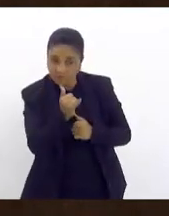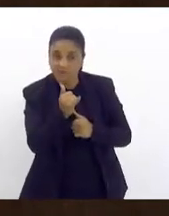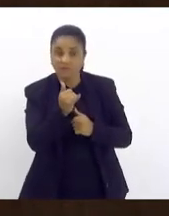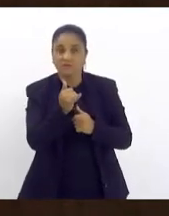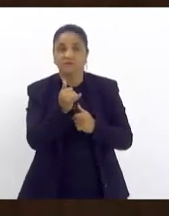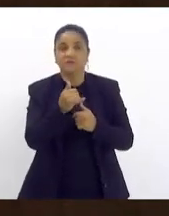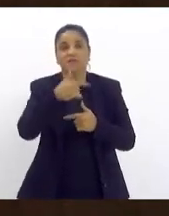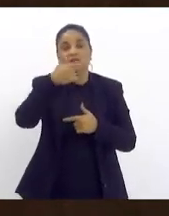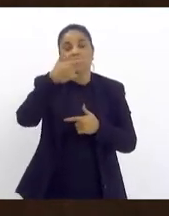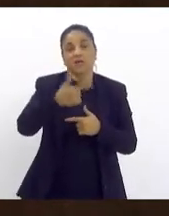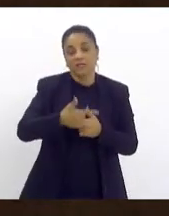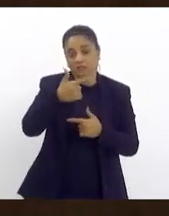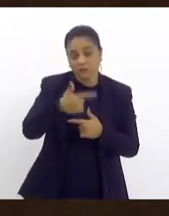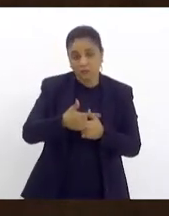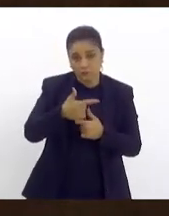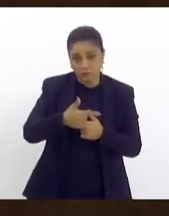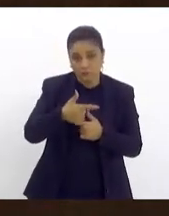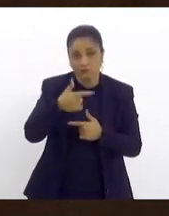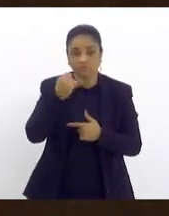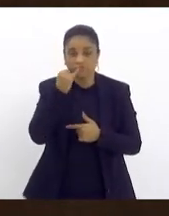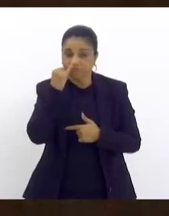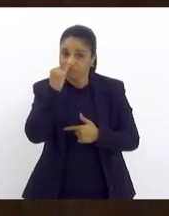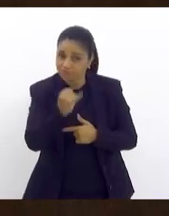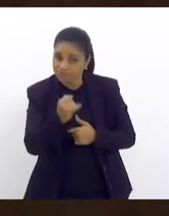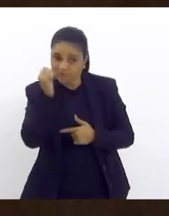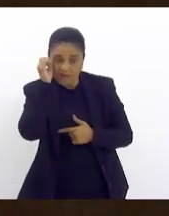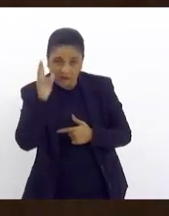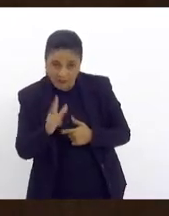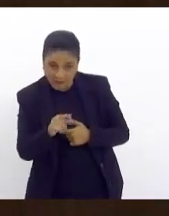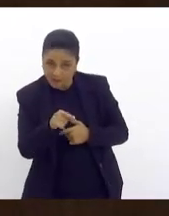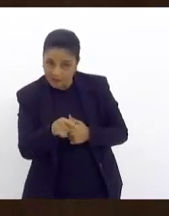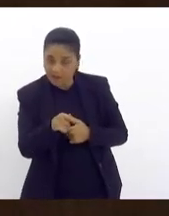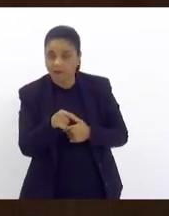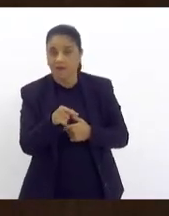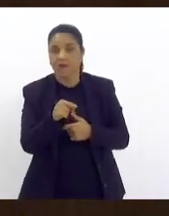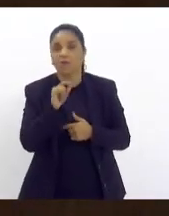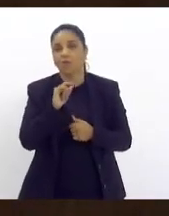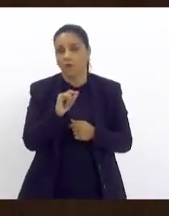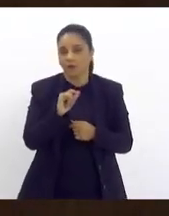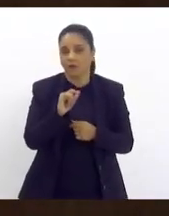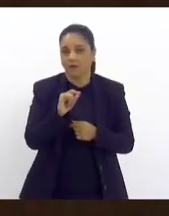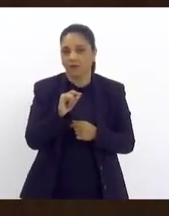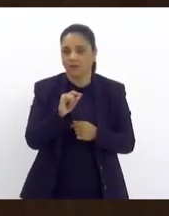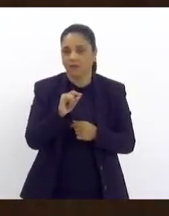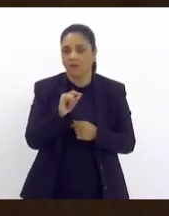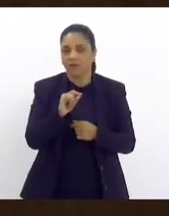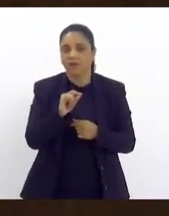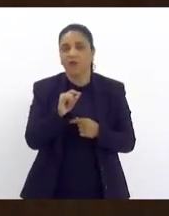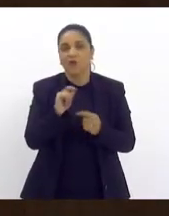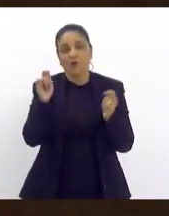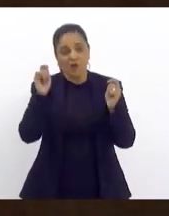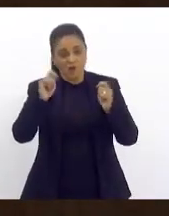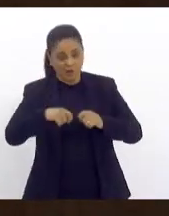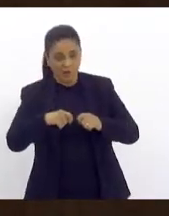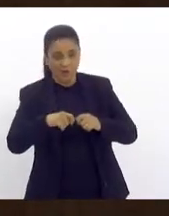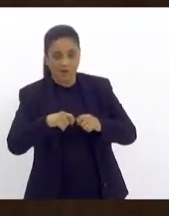a segunda Alerta quando se trata de competência